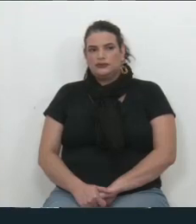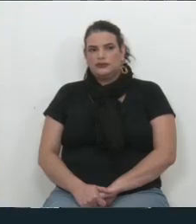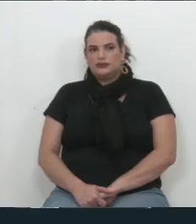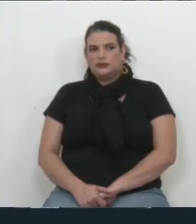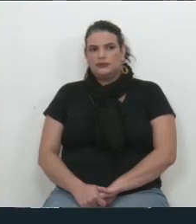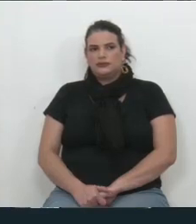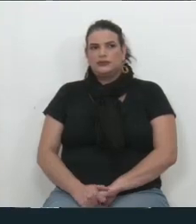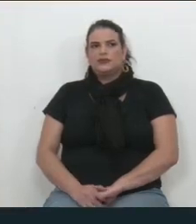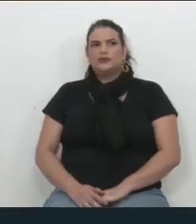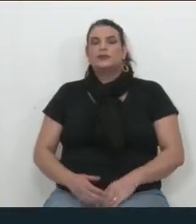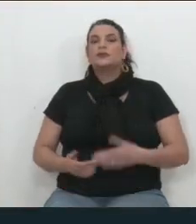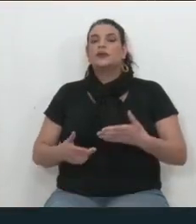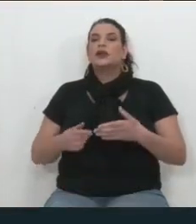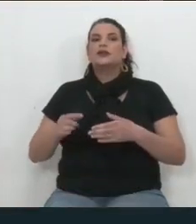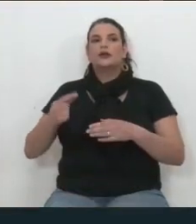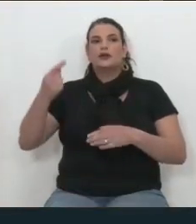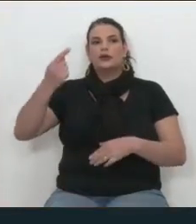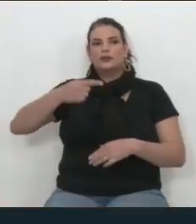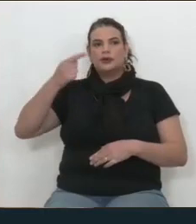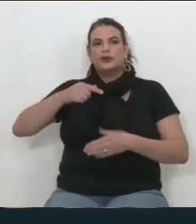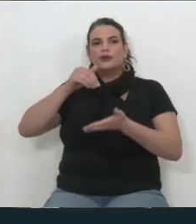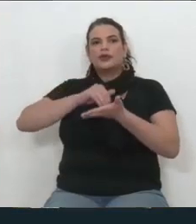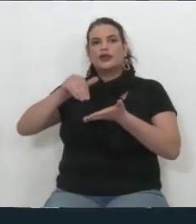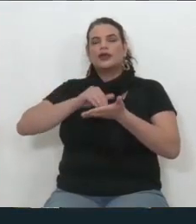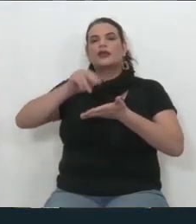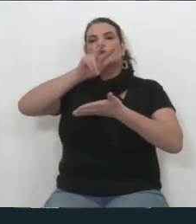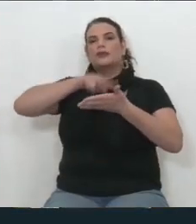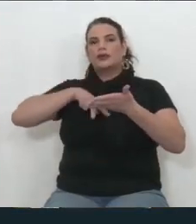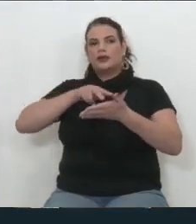Item primeiro ao senhor secretário para leitura.